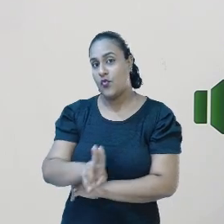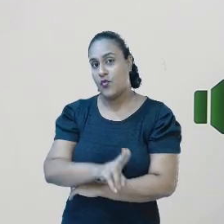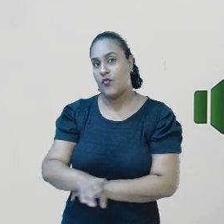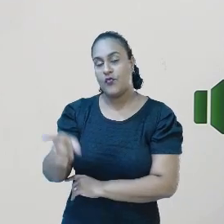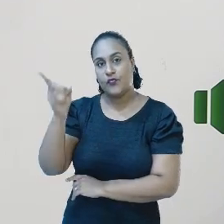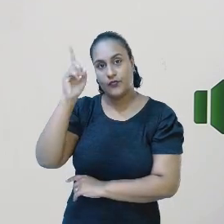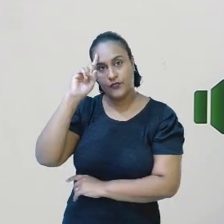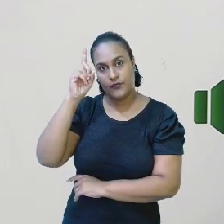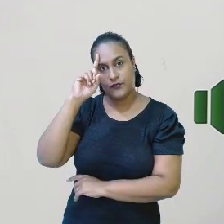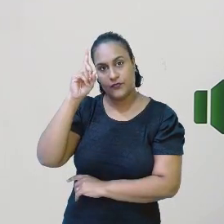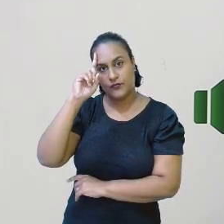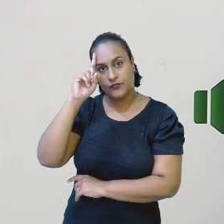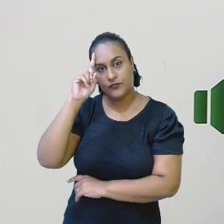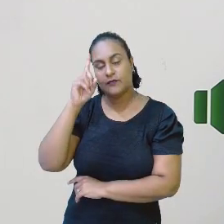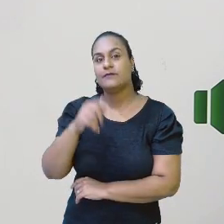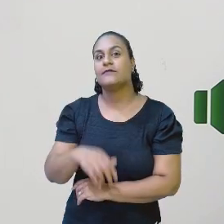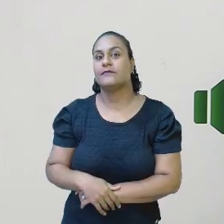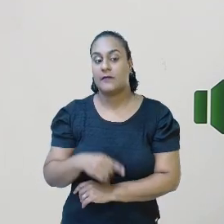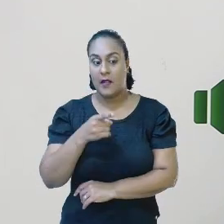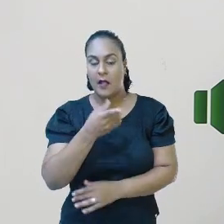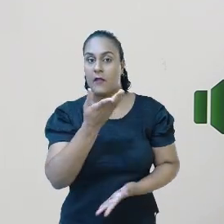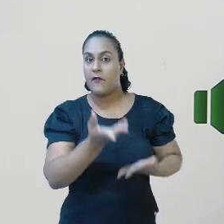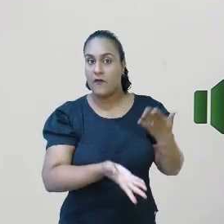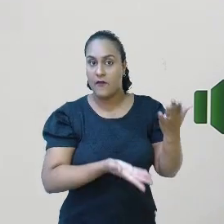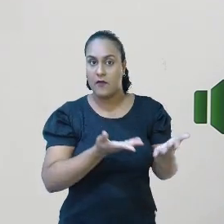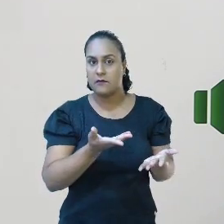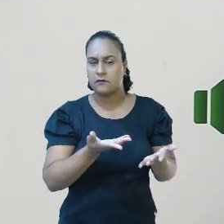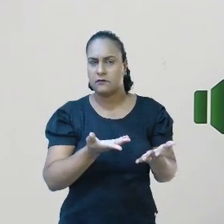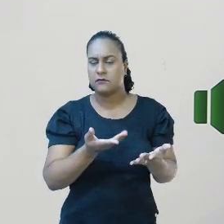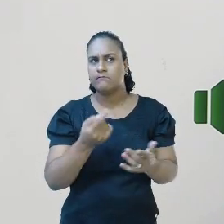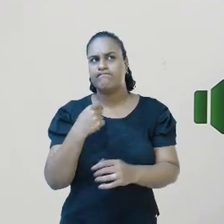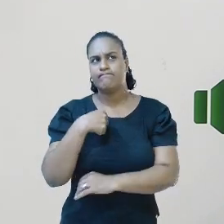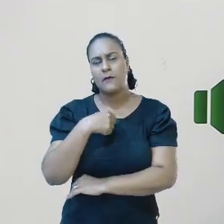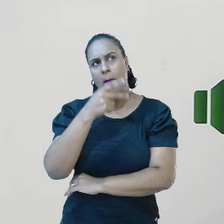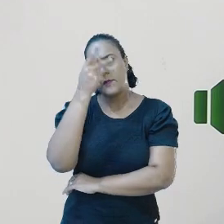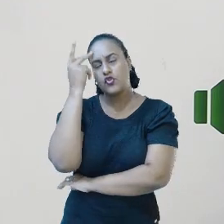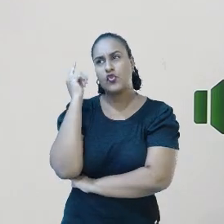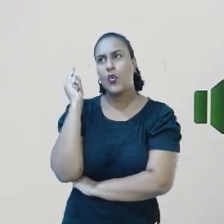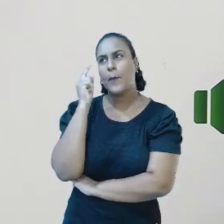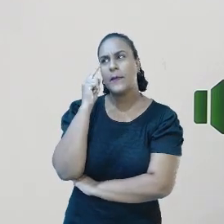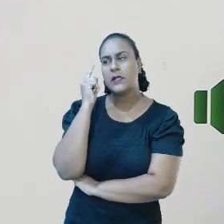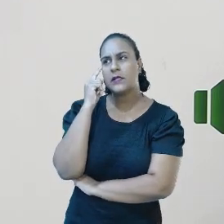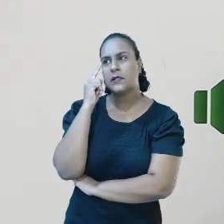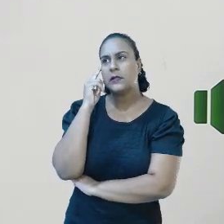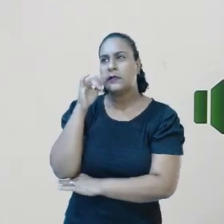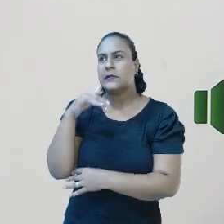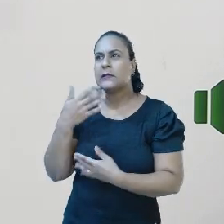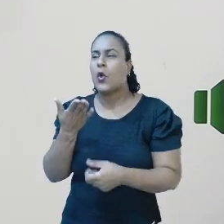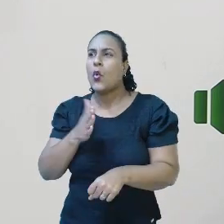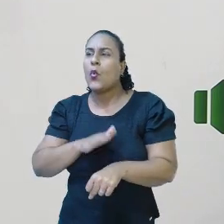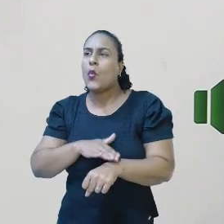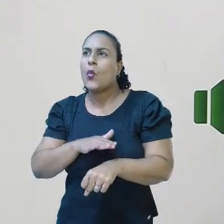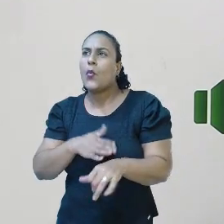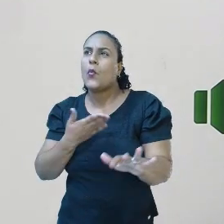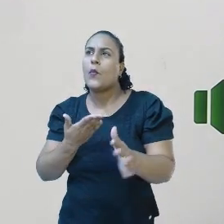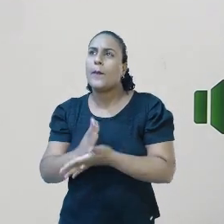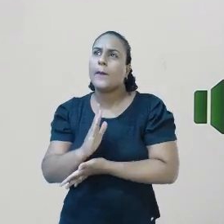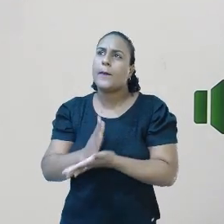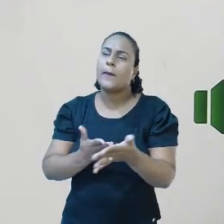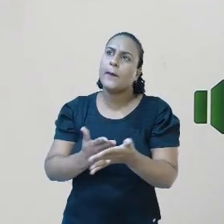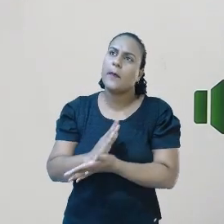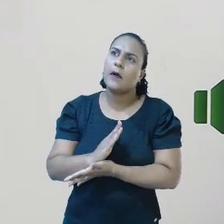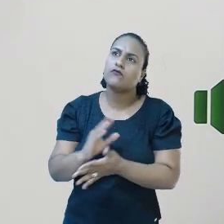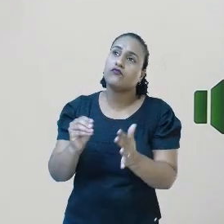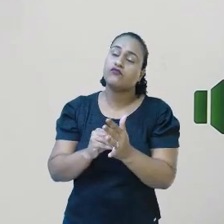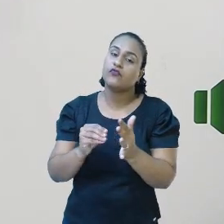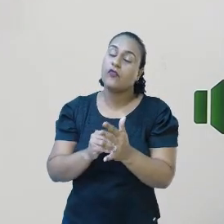a dia, que vem lá das estações de tratamento. Alguém pode pensar assim, mas em determinadas situações, em determinados momentos,